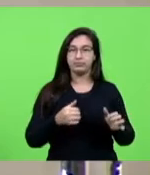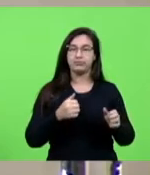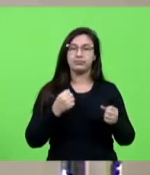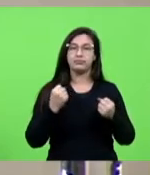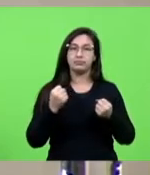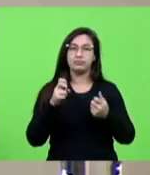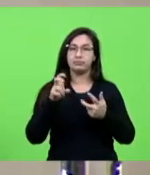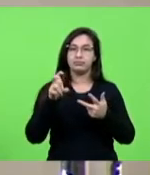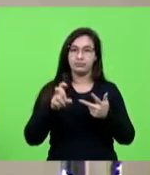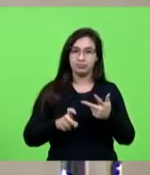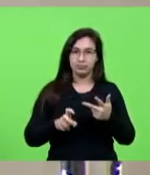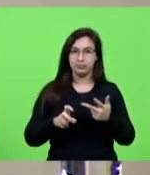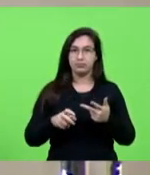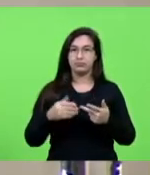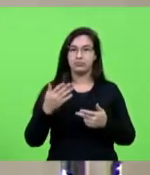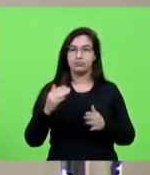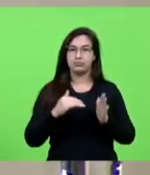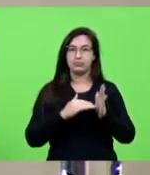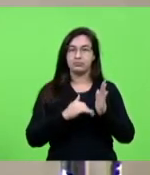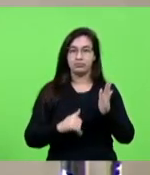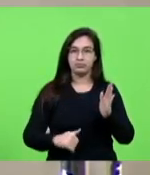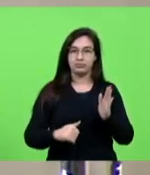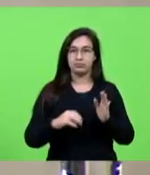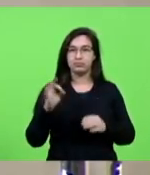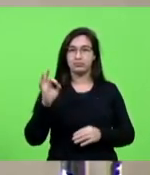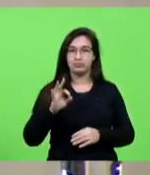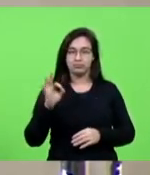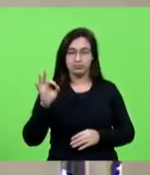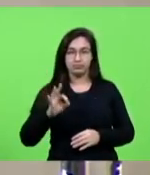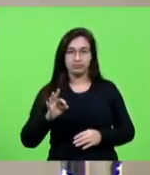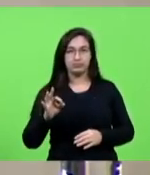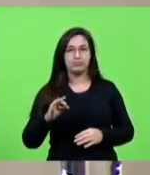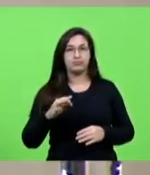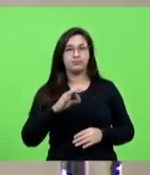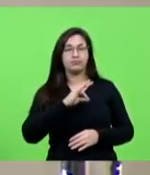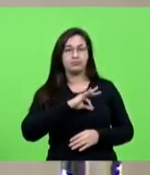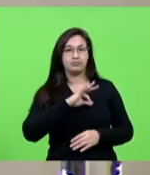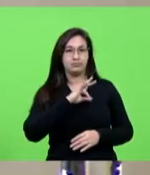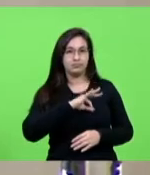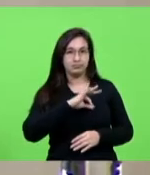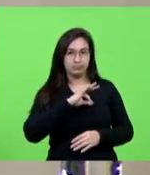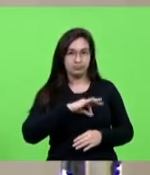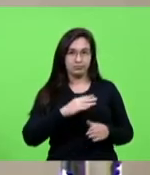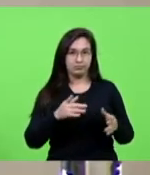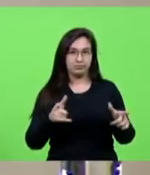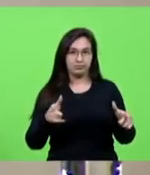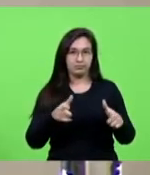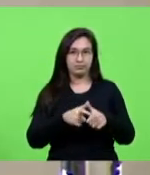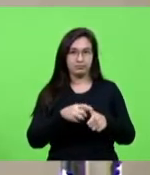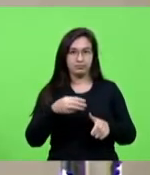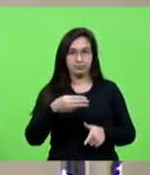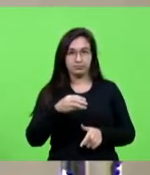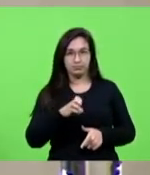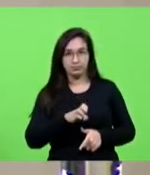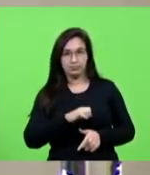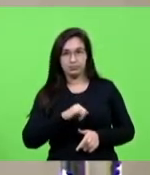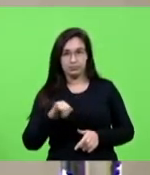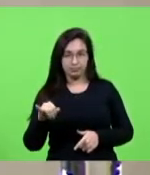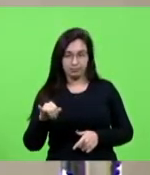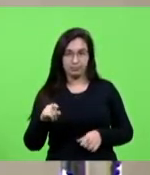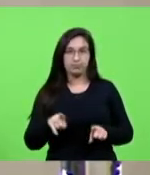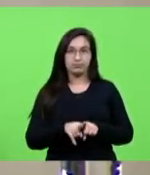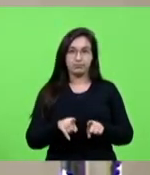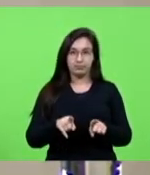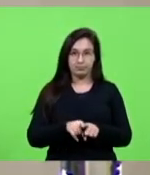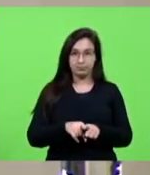forma de subsídio integral da taxa de juros remuneratórios de operação de crédito a microempreendedores individuais, MEI, e a micros